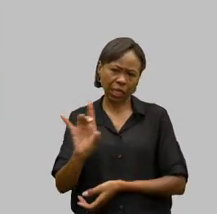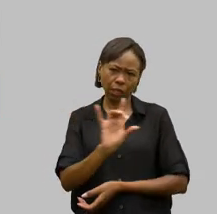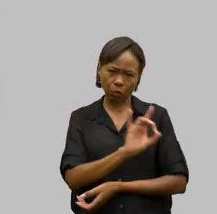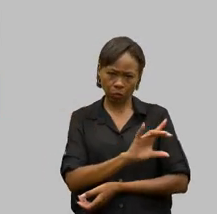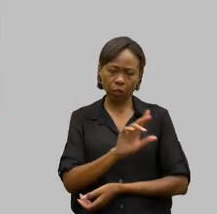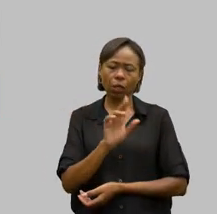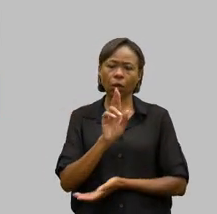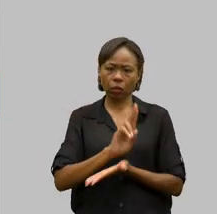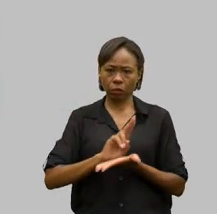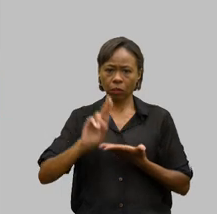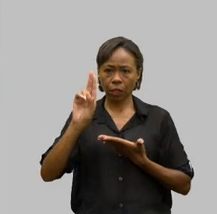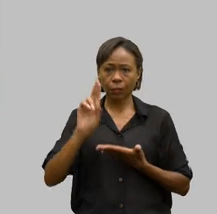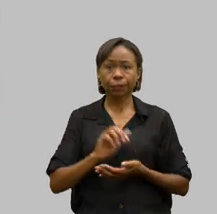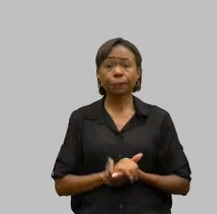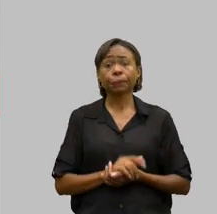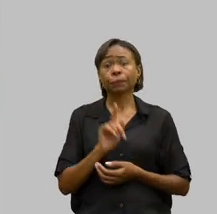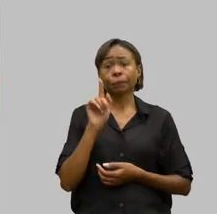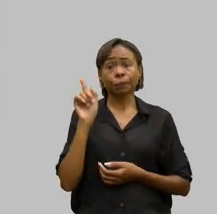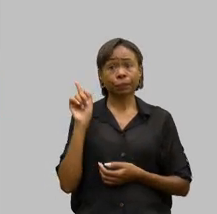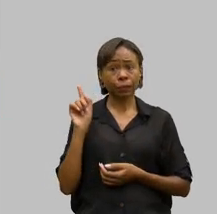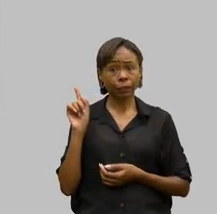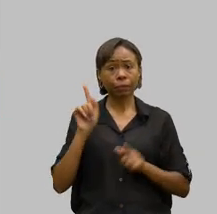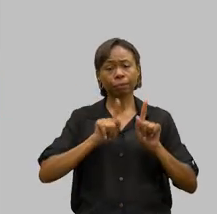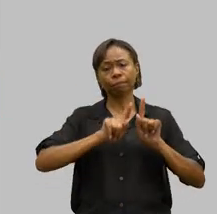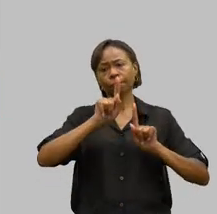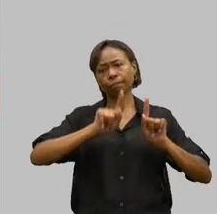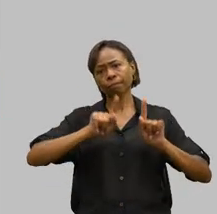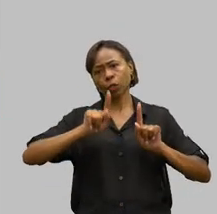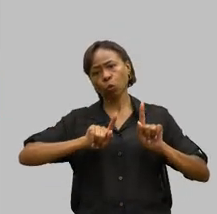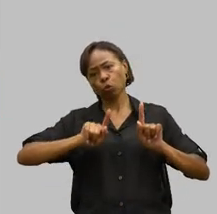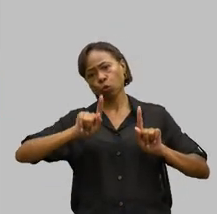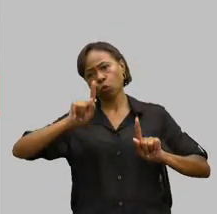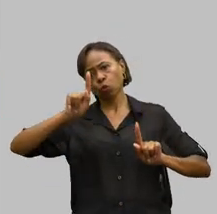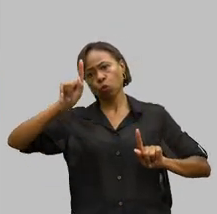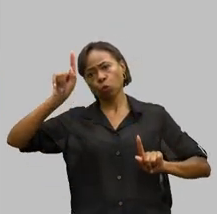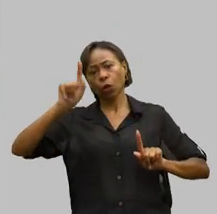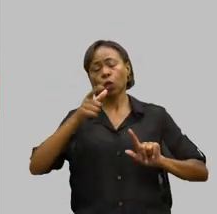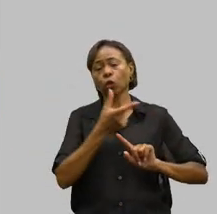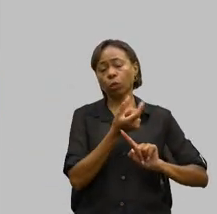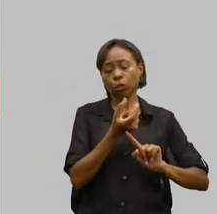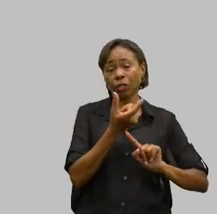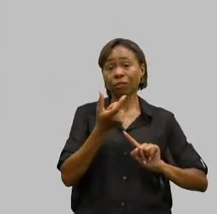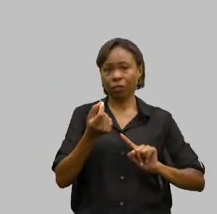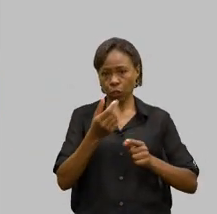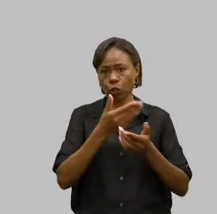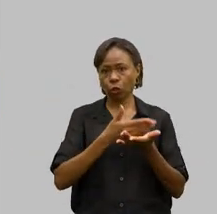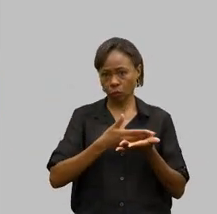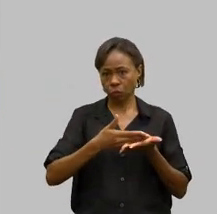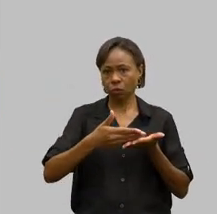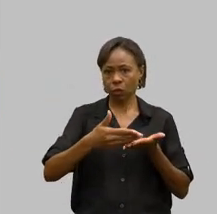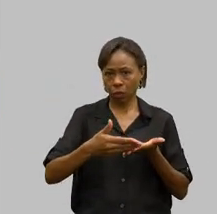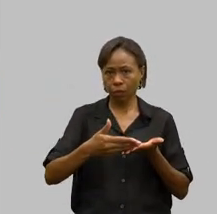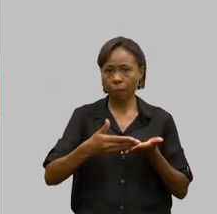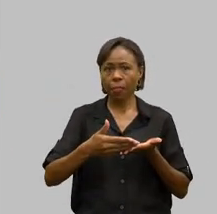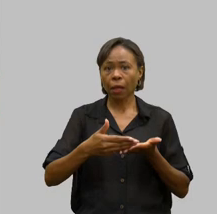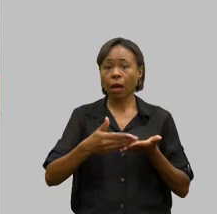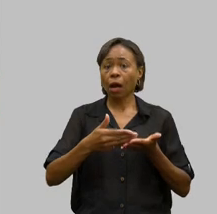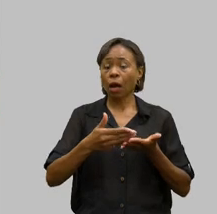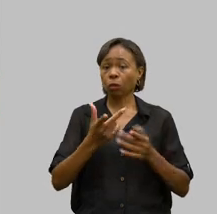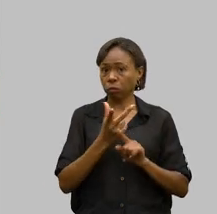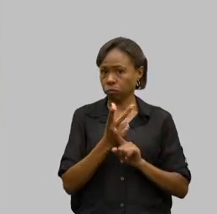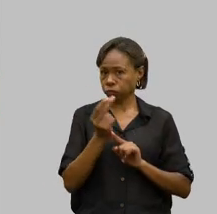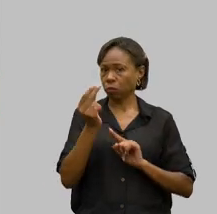Aqui eu trago um ganho, que, a partir de 2020, nós tivemos, e quero aqui também deixar registrado